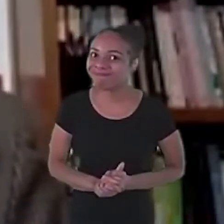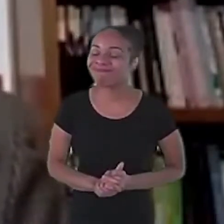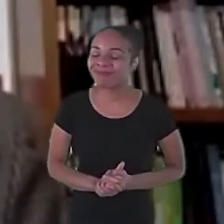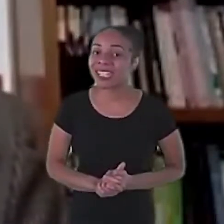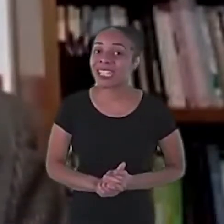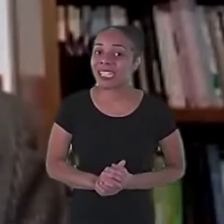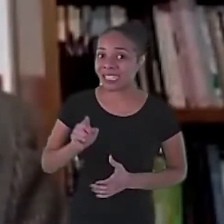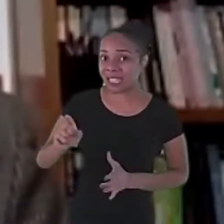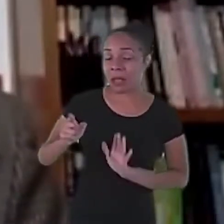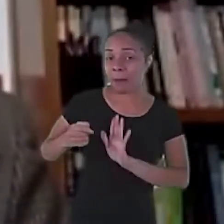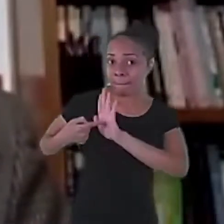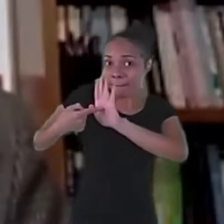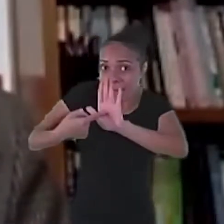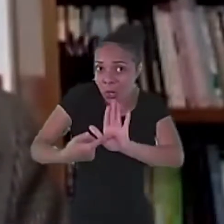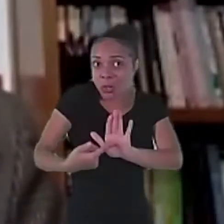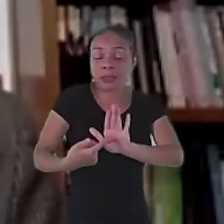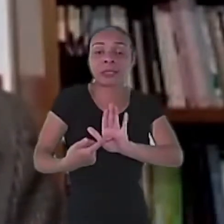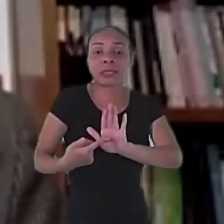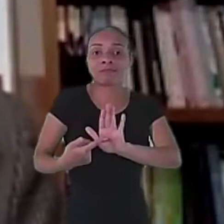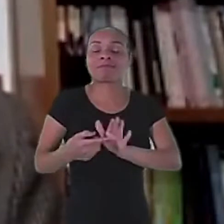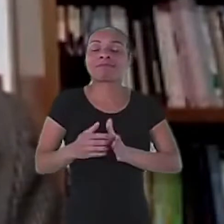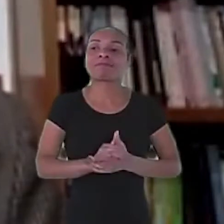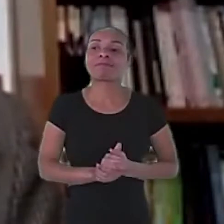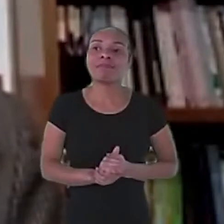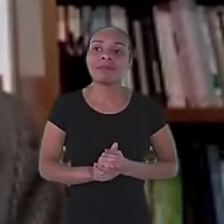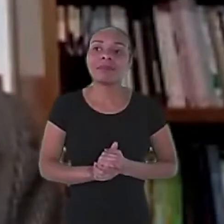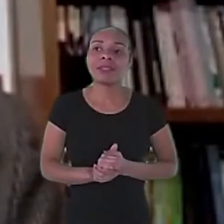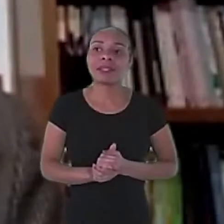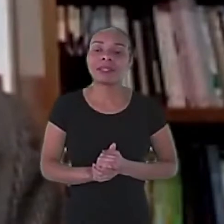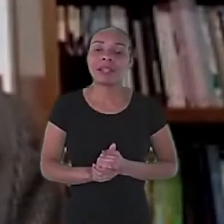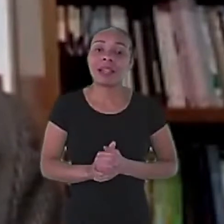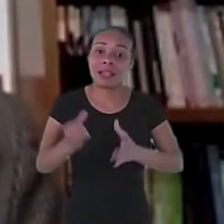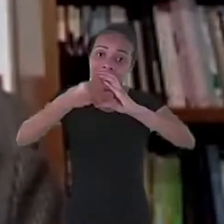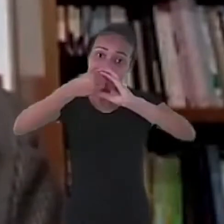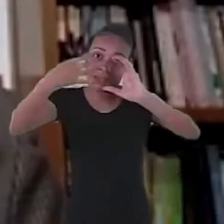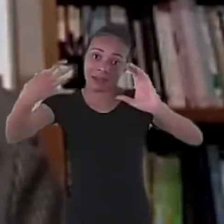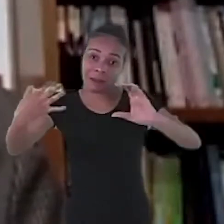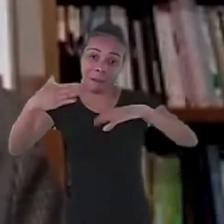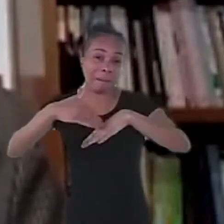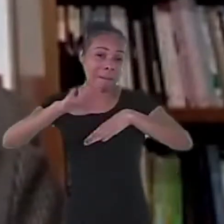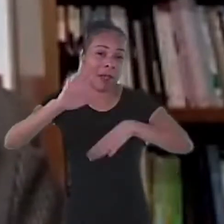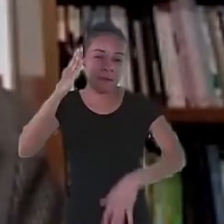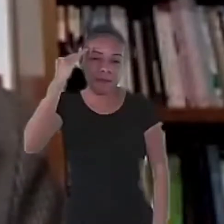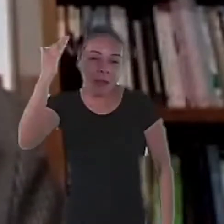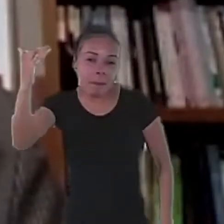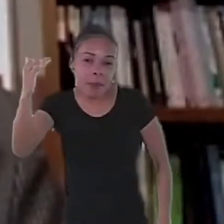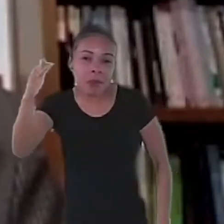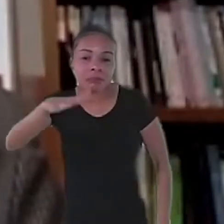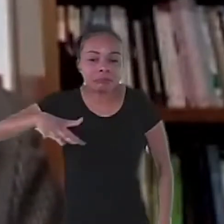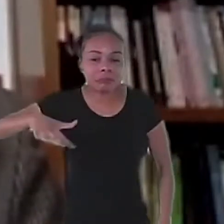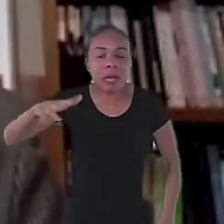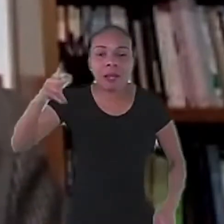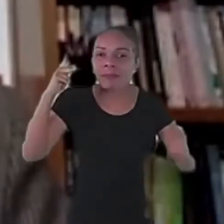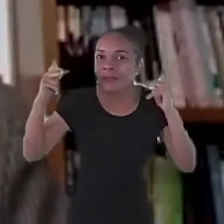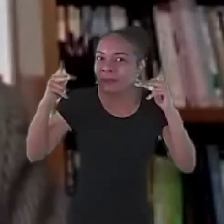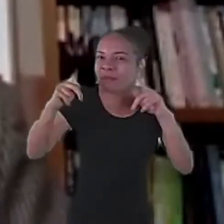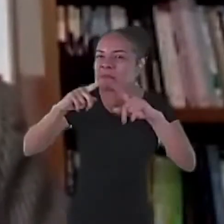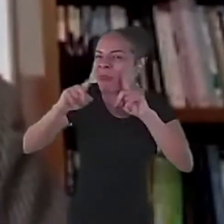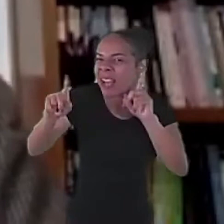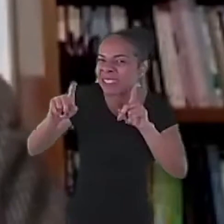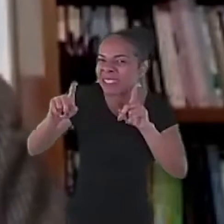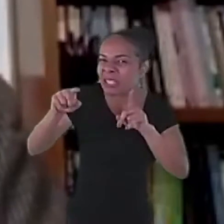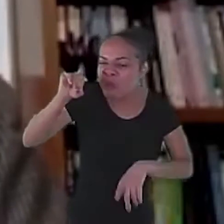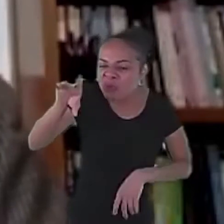mais conhecida da psicanálise. Mas ela não é só isso.